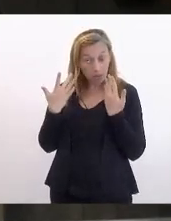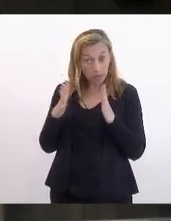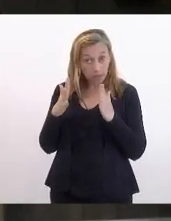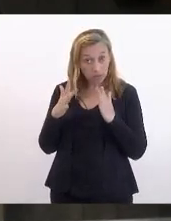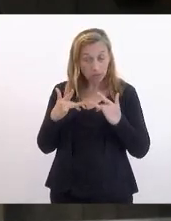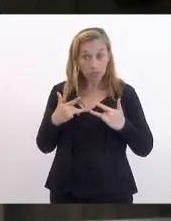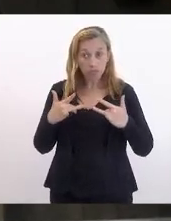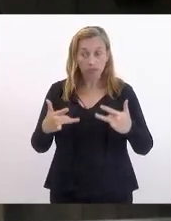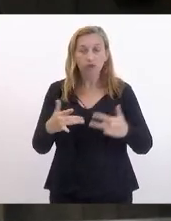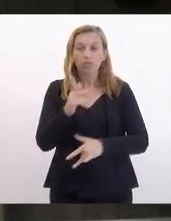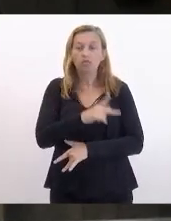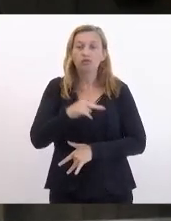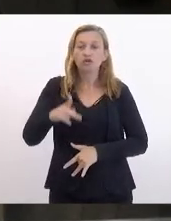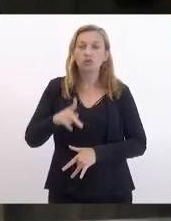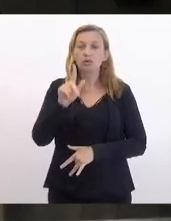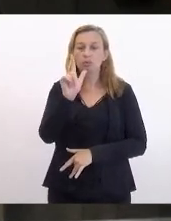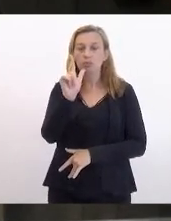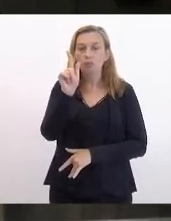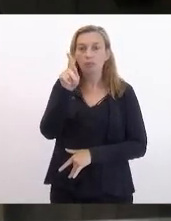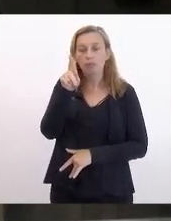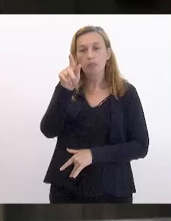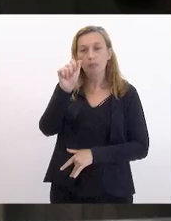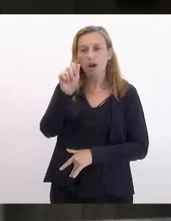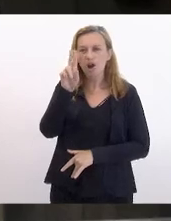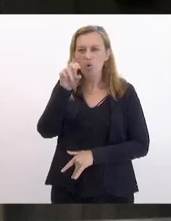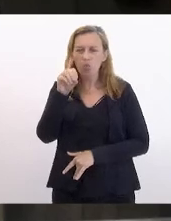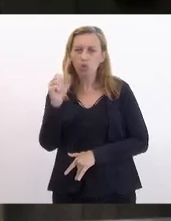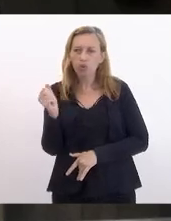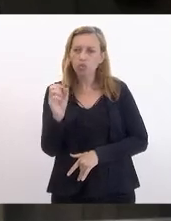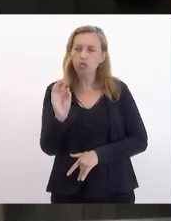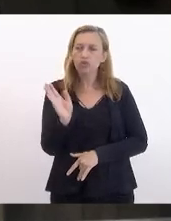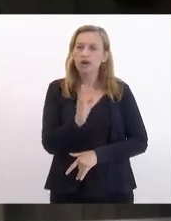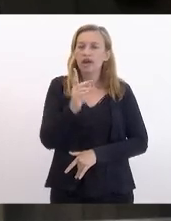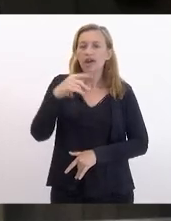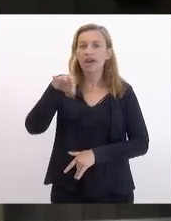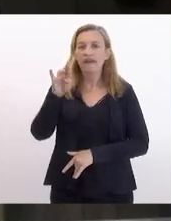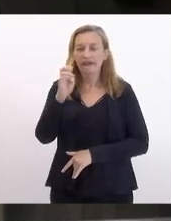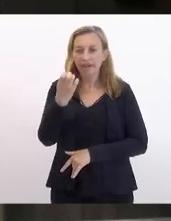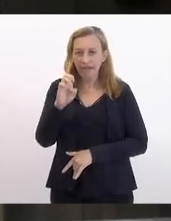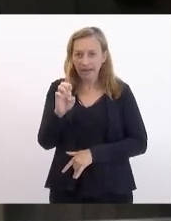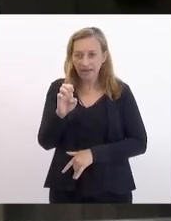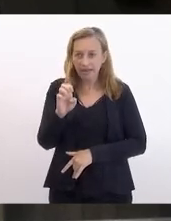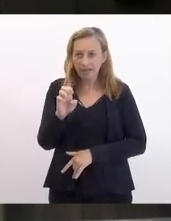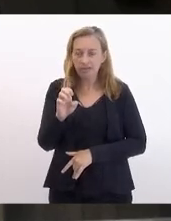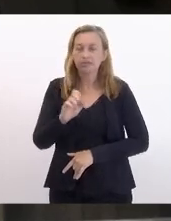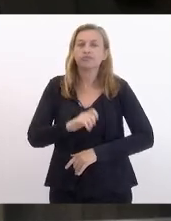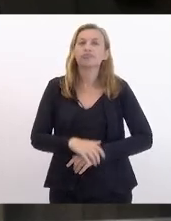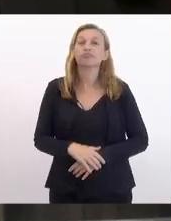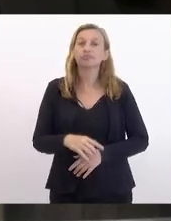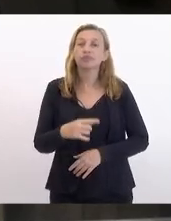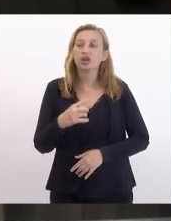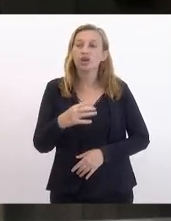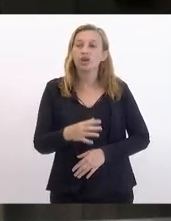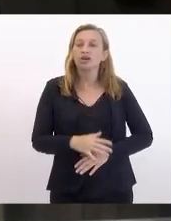com quem me solidarizo do Professor Paulo Henrique Nogueira na verdade não convidou foi intimado a prestar depoimento sobre essa